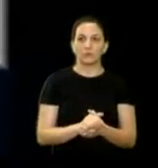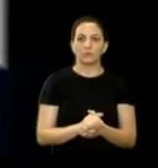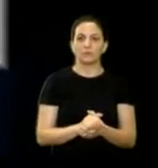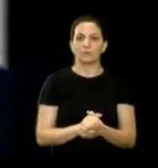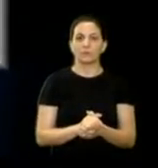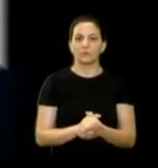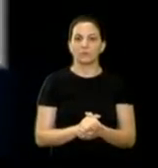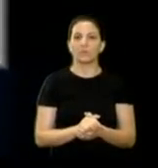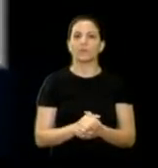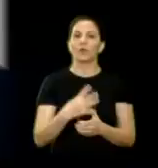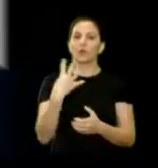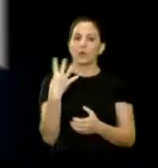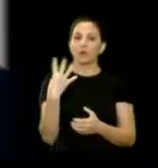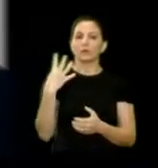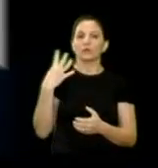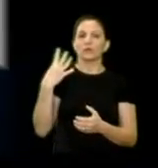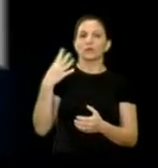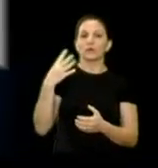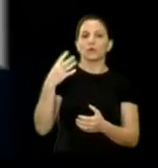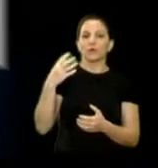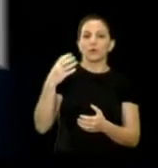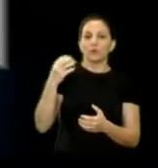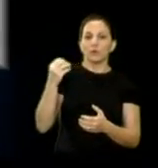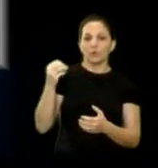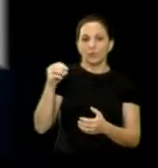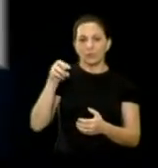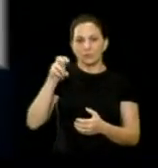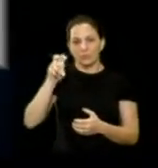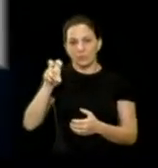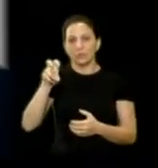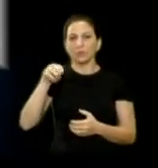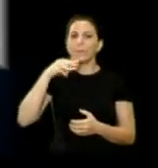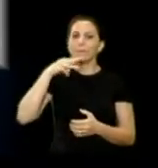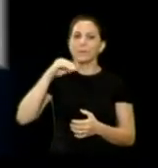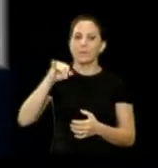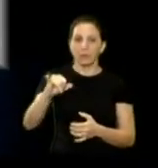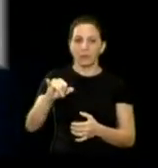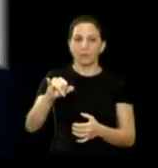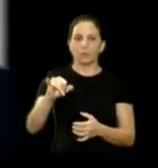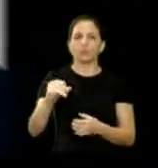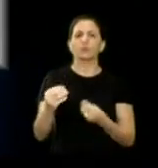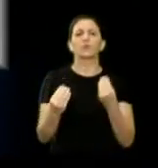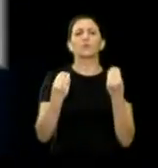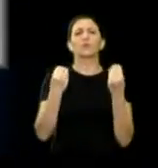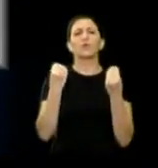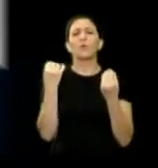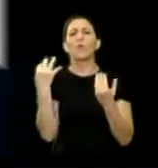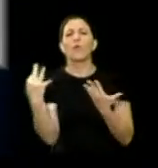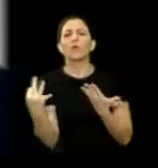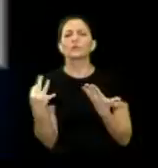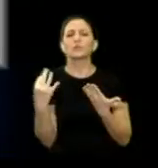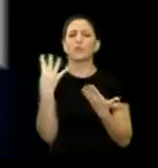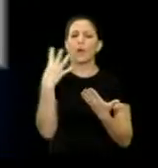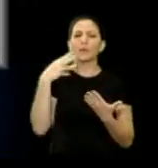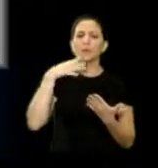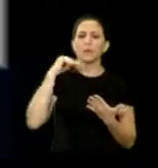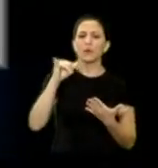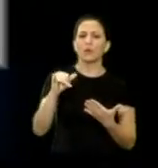para investir 4,5 milhões. Se existir tanto problema de iluminação por financiada, onde foram investidos mais de 4 milhões de